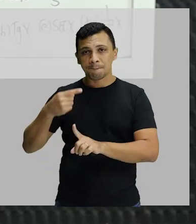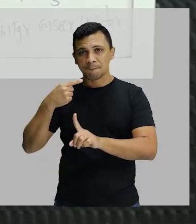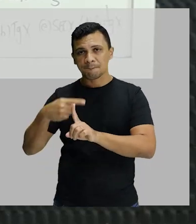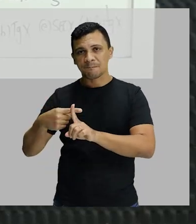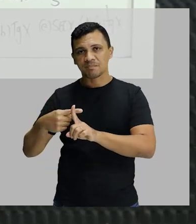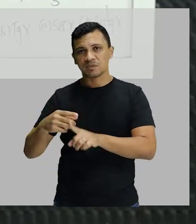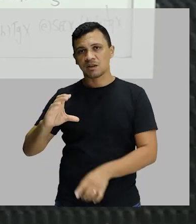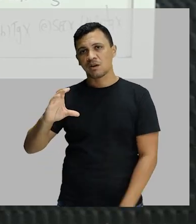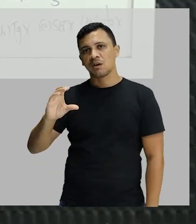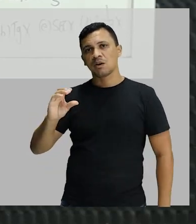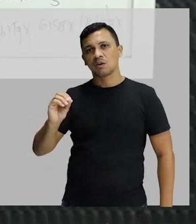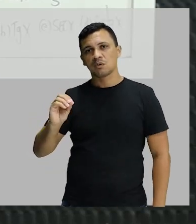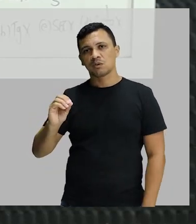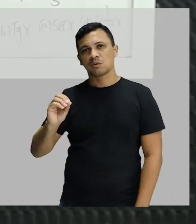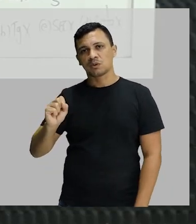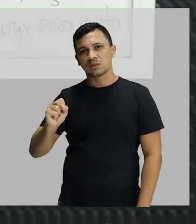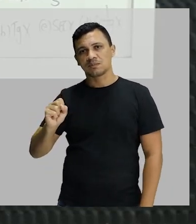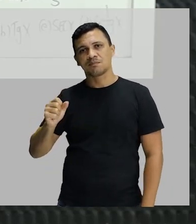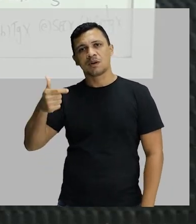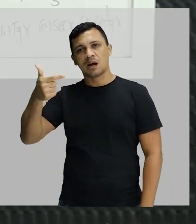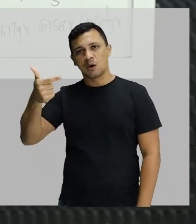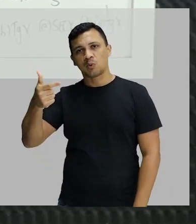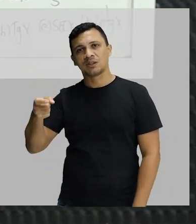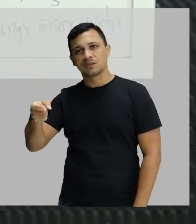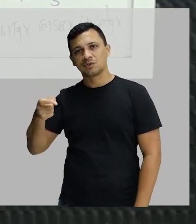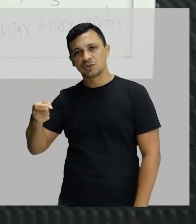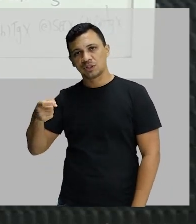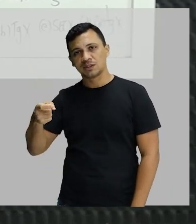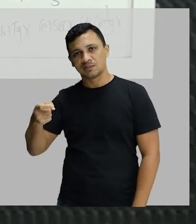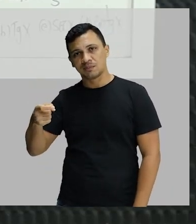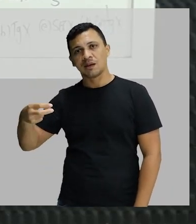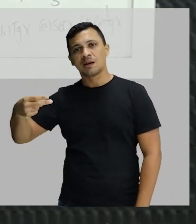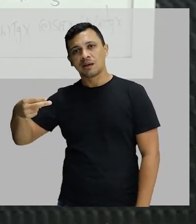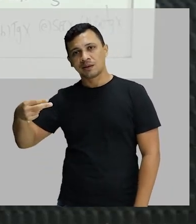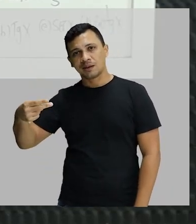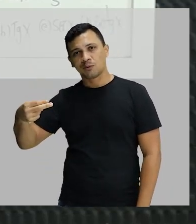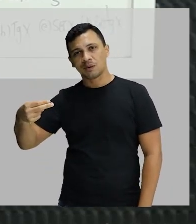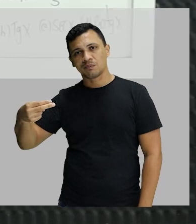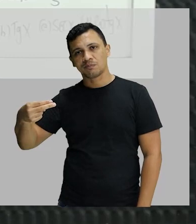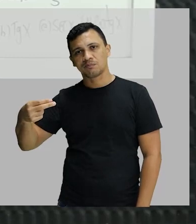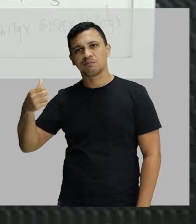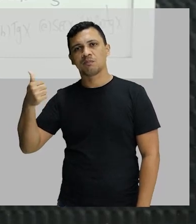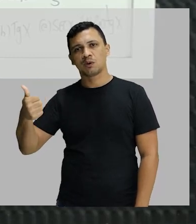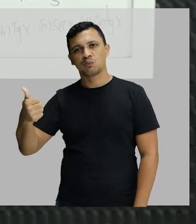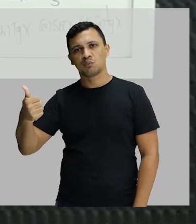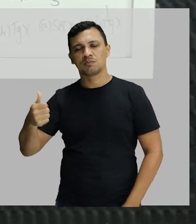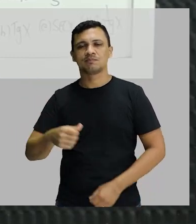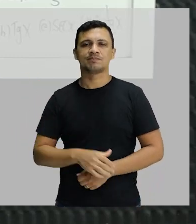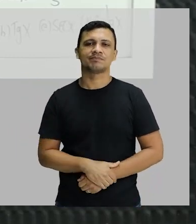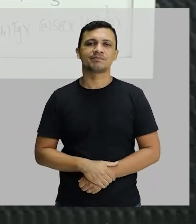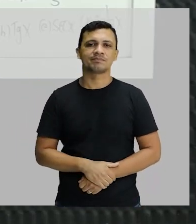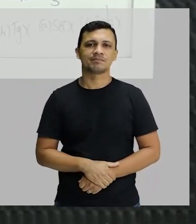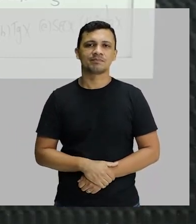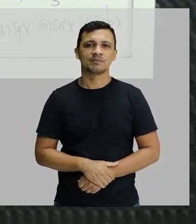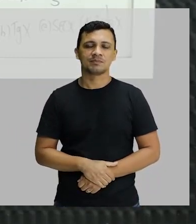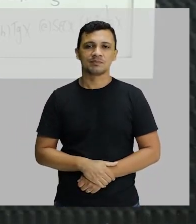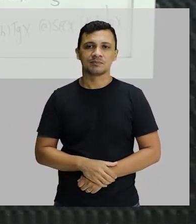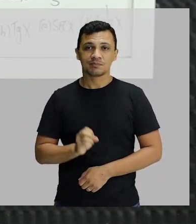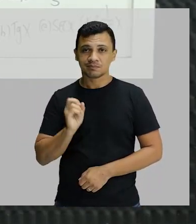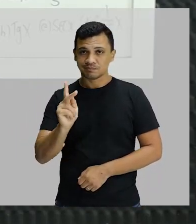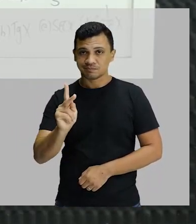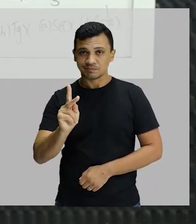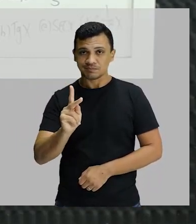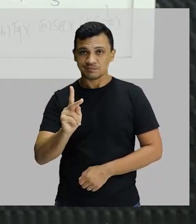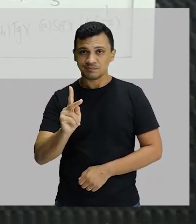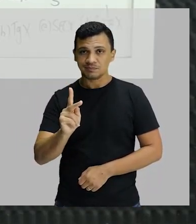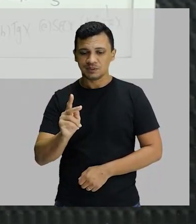mais cosseno ao quadrado de x igual a 1. Beleza? Então